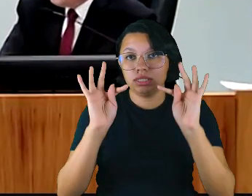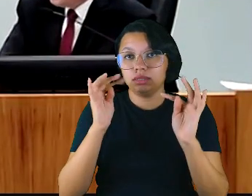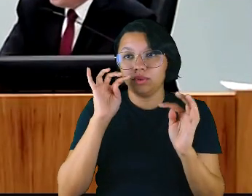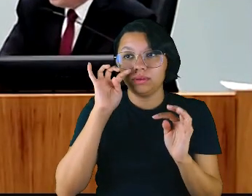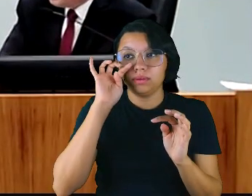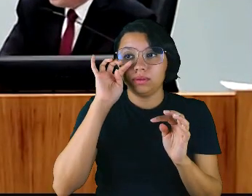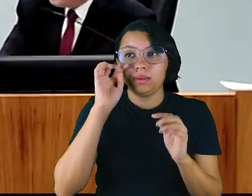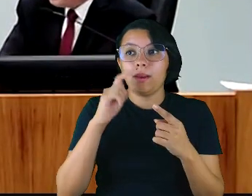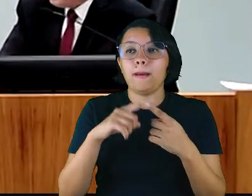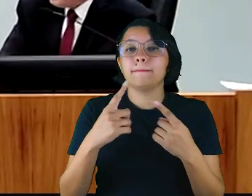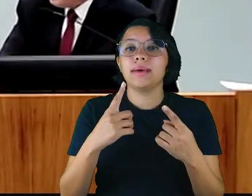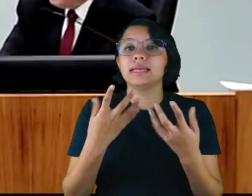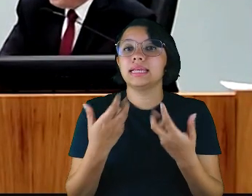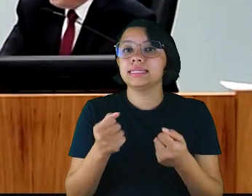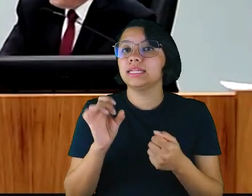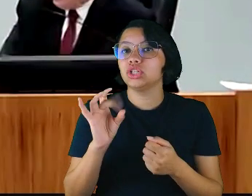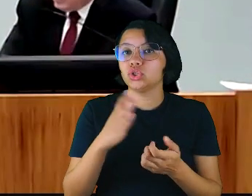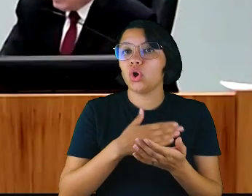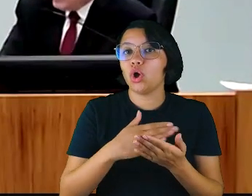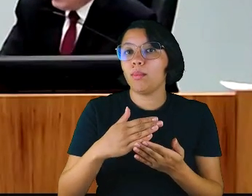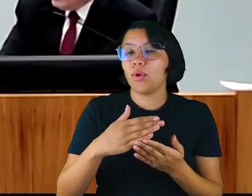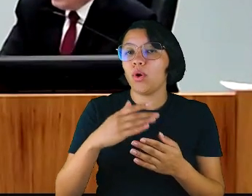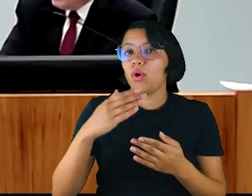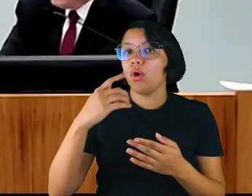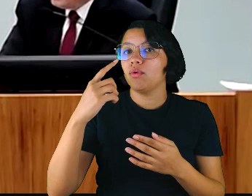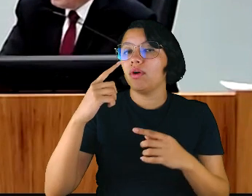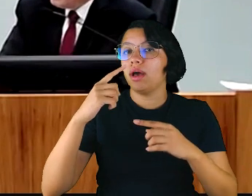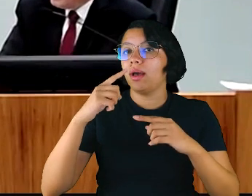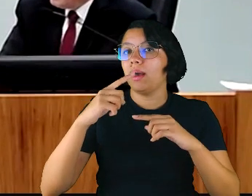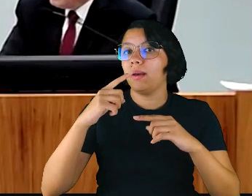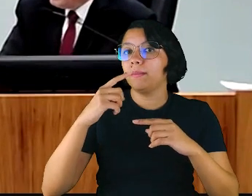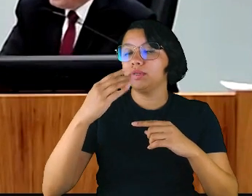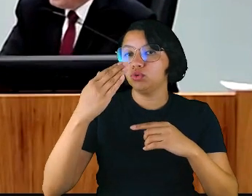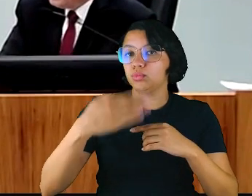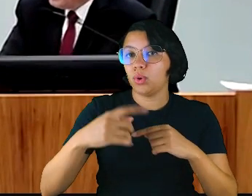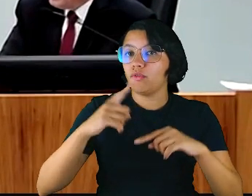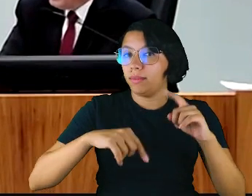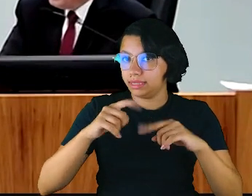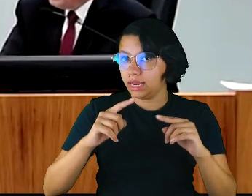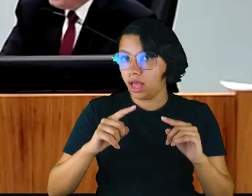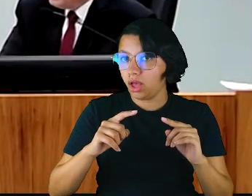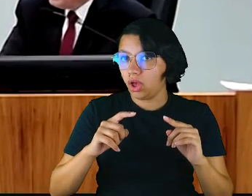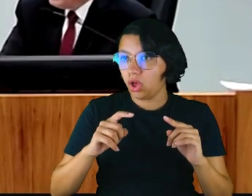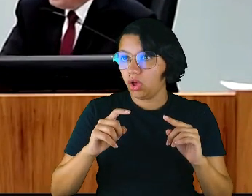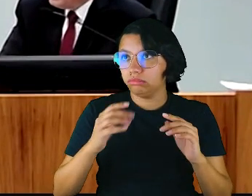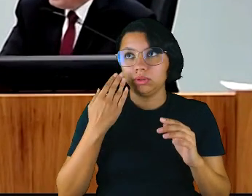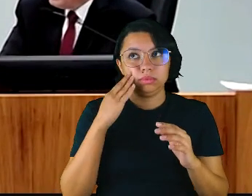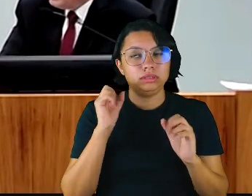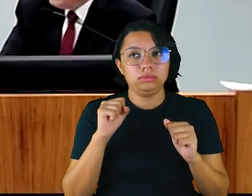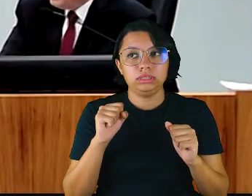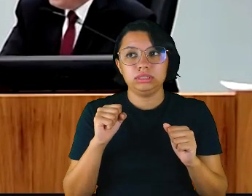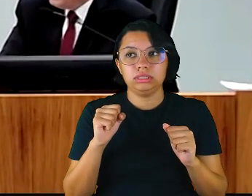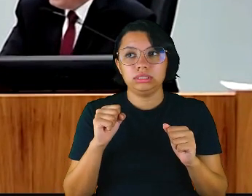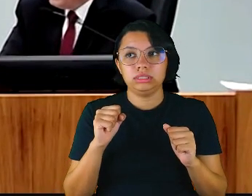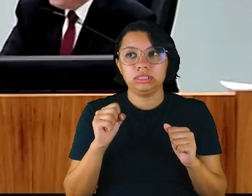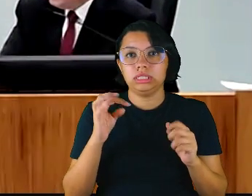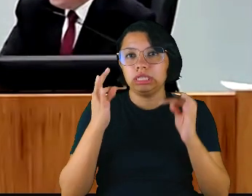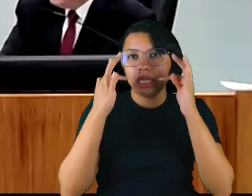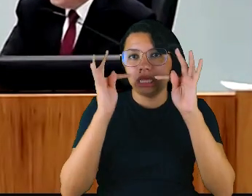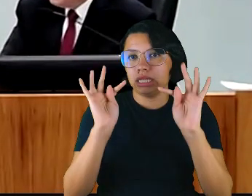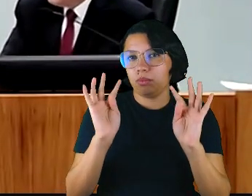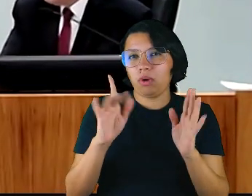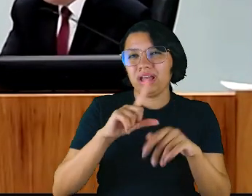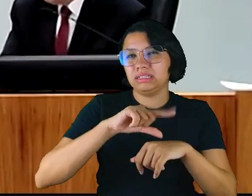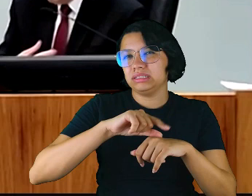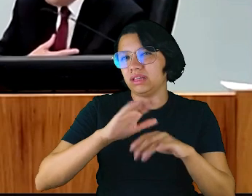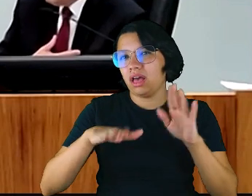Não. aí cabe só a prova material? Eu entendo que sim. Então, era nesse sentido que eu queria. Claro, para ele trazer testemunha é tardio e